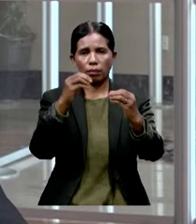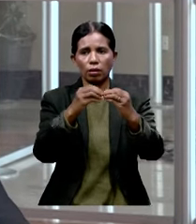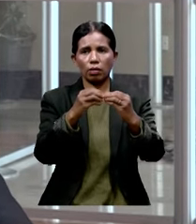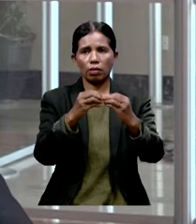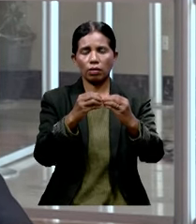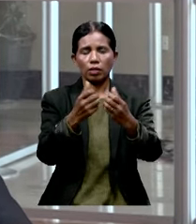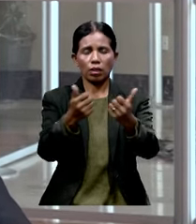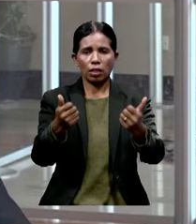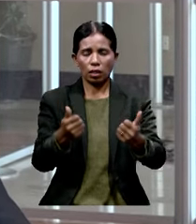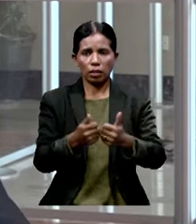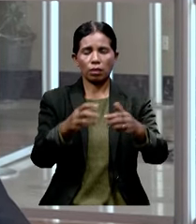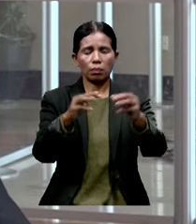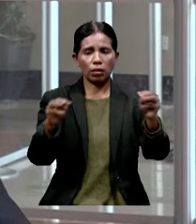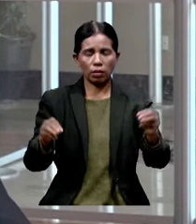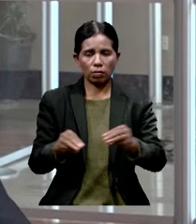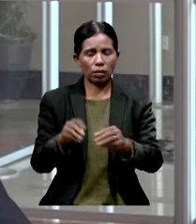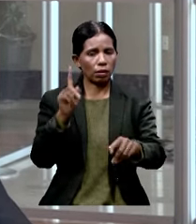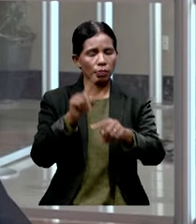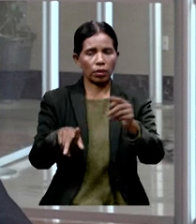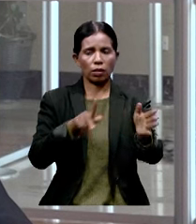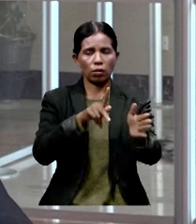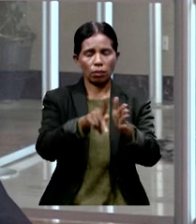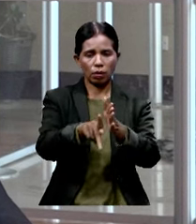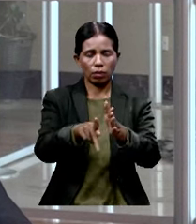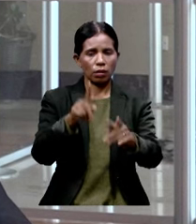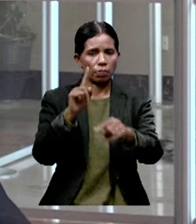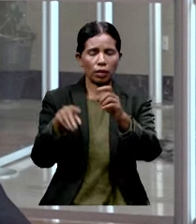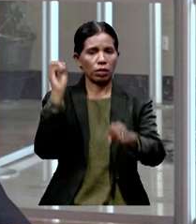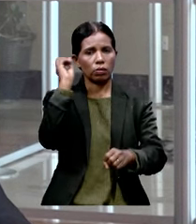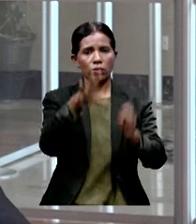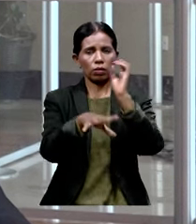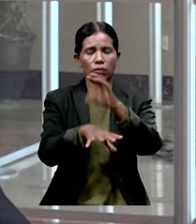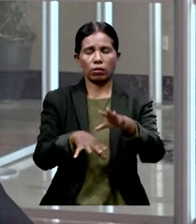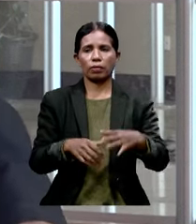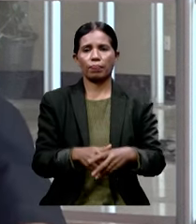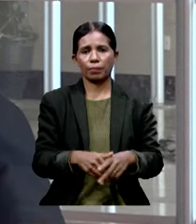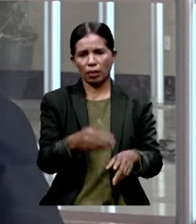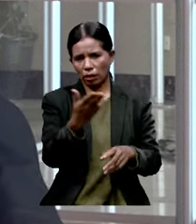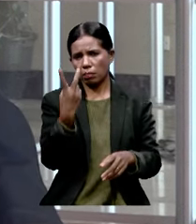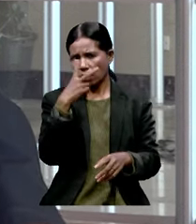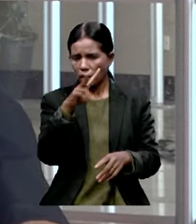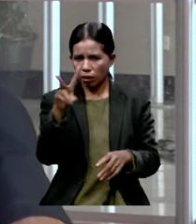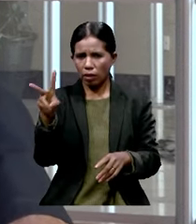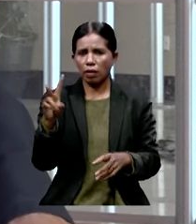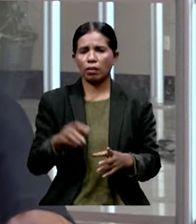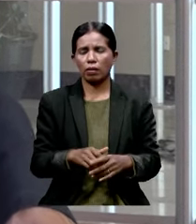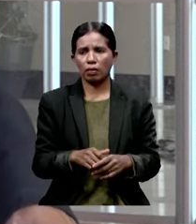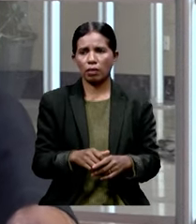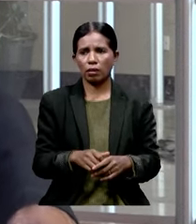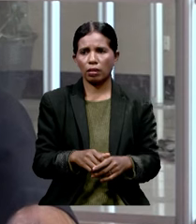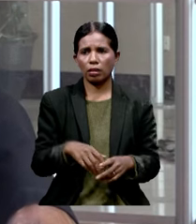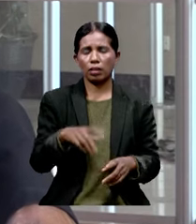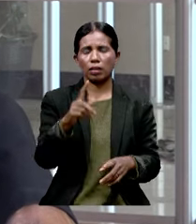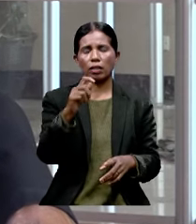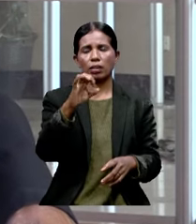arte marcial né a to malo a tu divide malo e me arredeit te quando e do